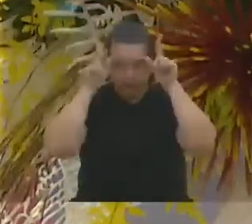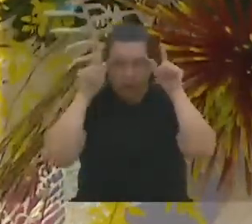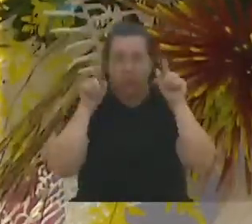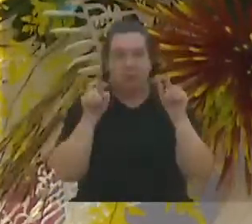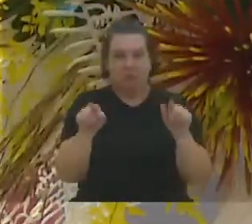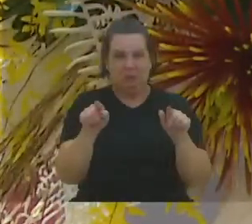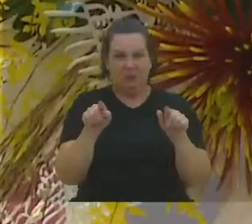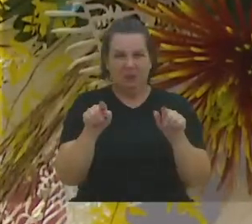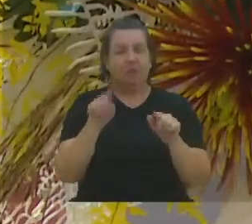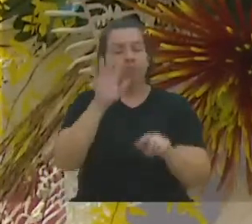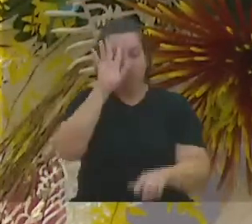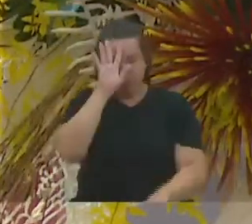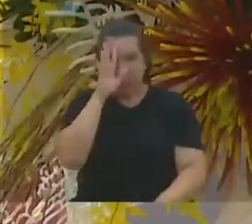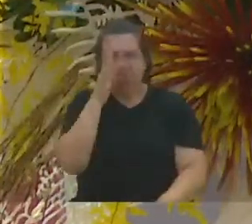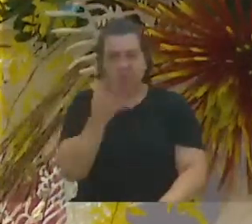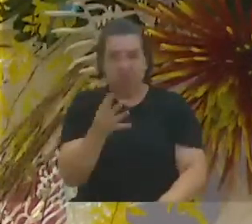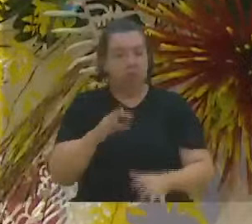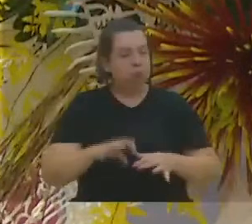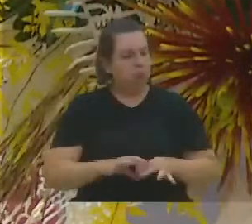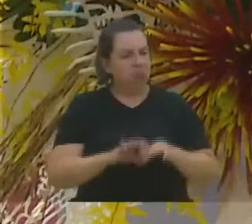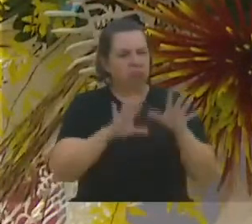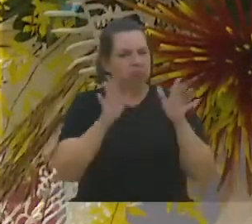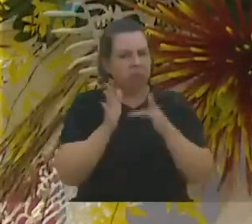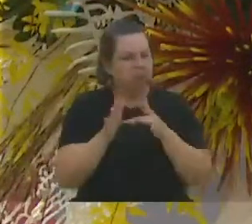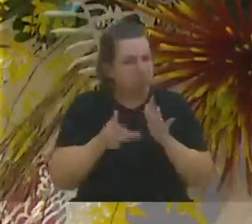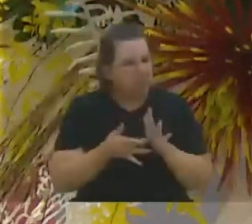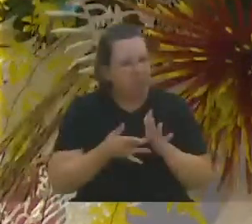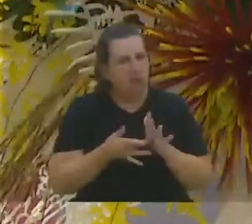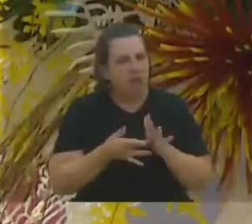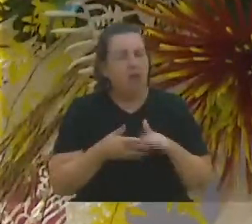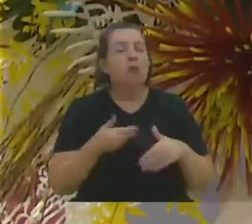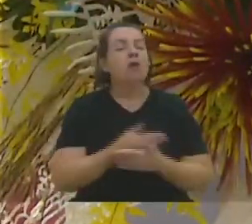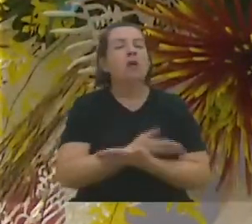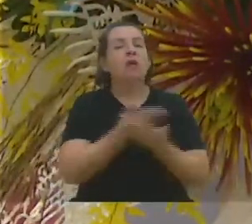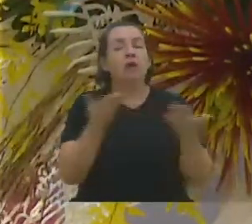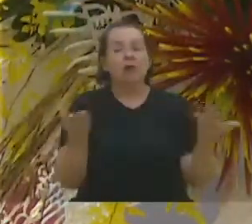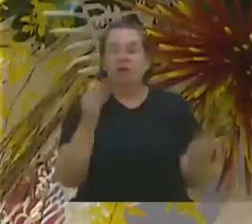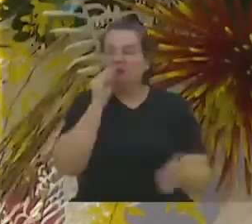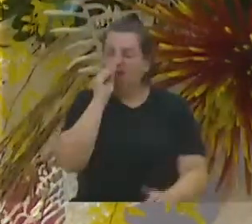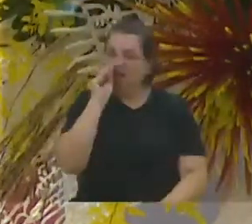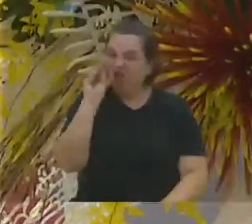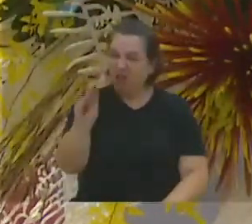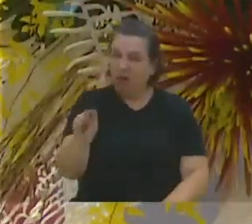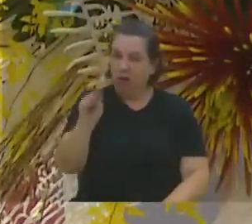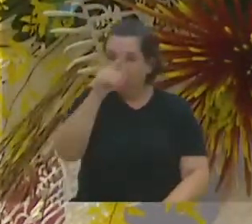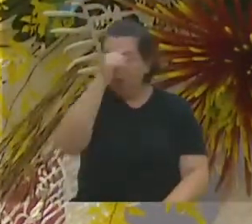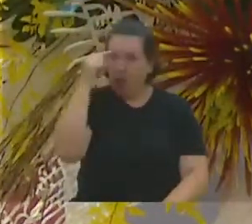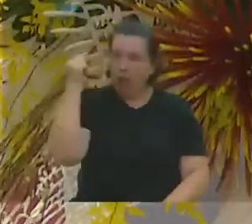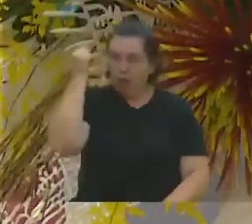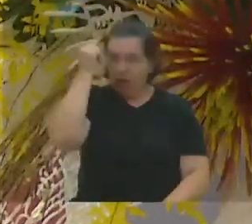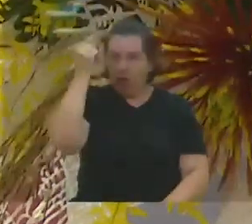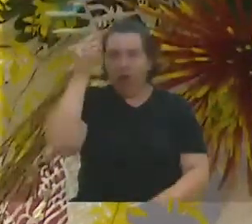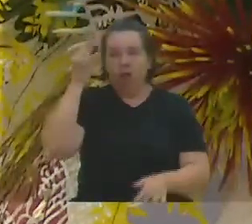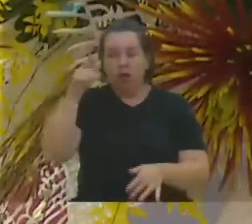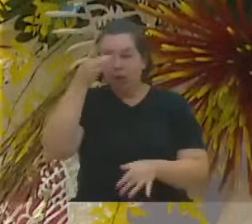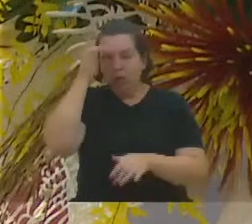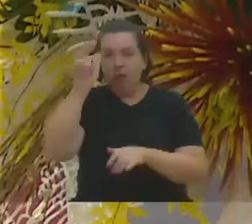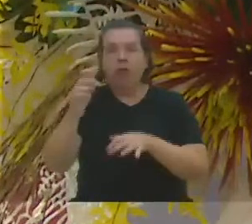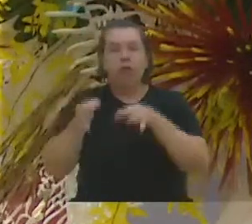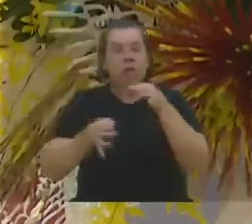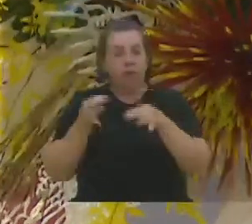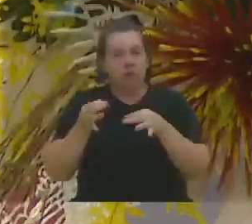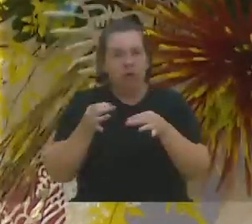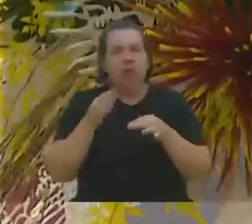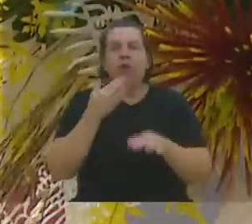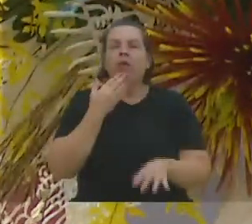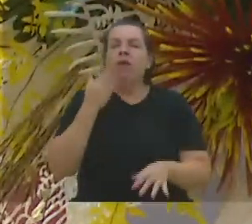estava decidido a soltá-lo. Vós rejeitastes o santo e o justo e